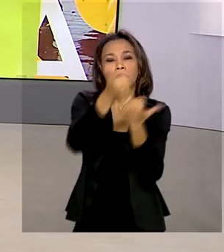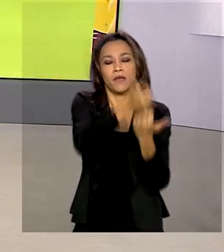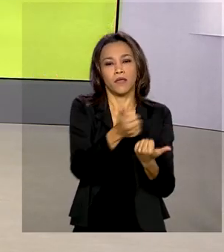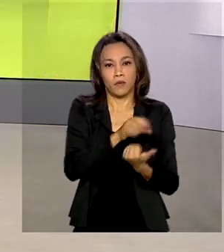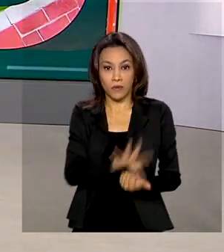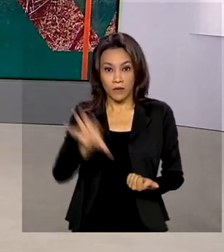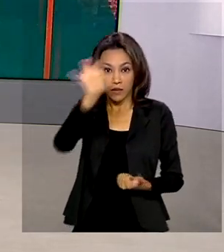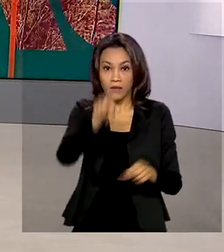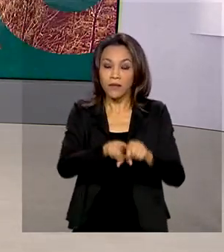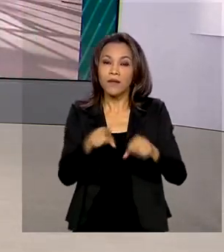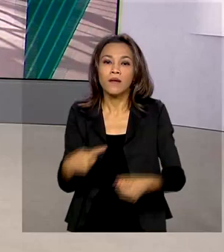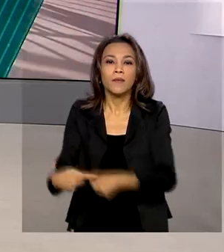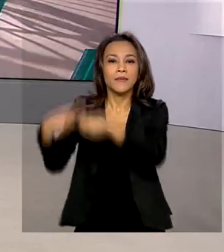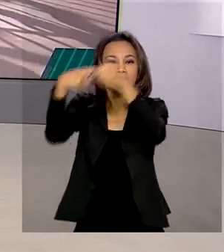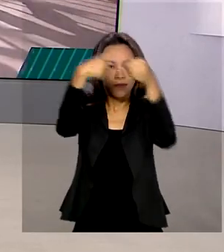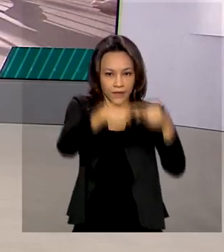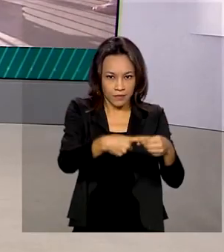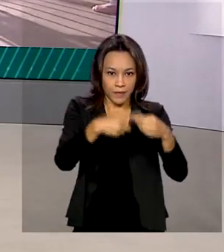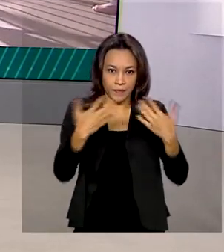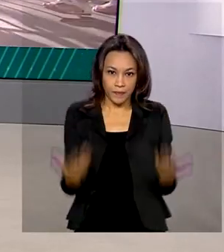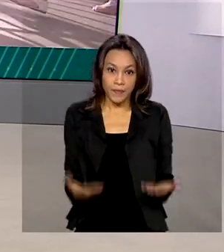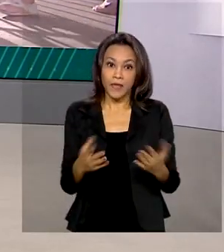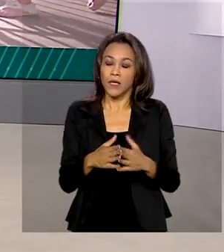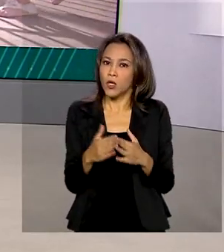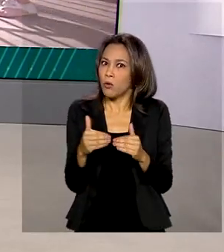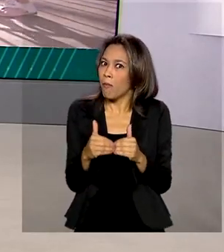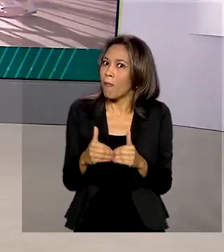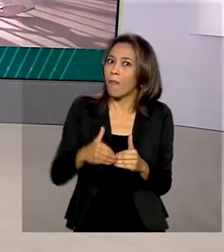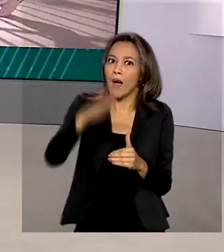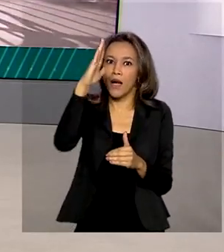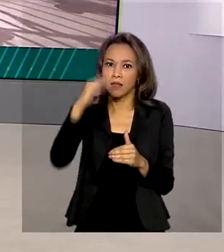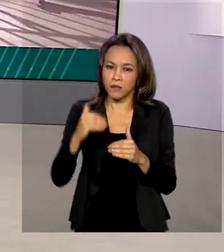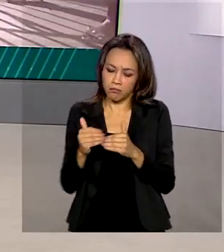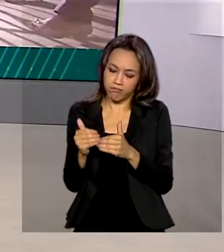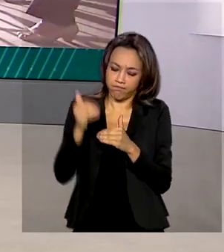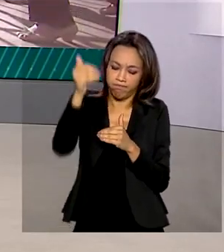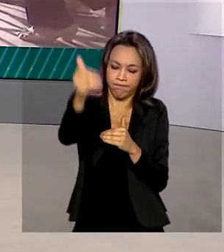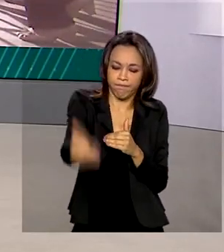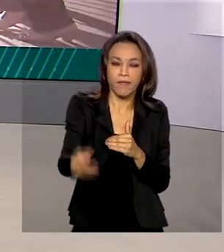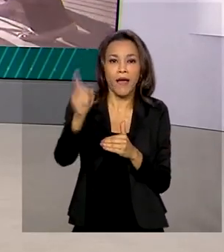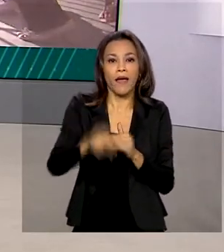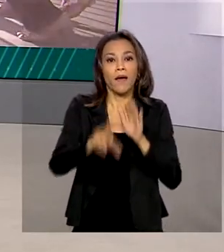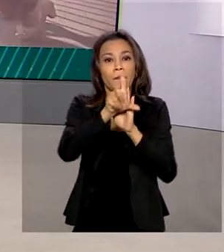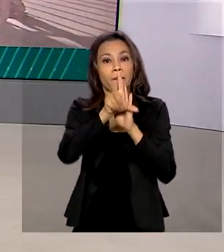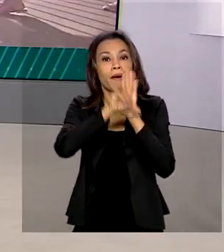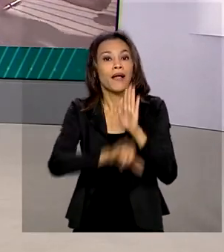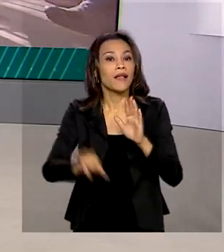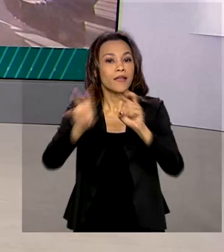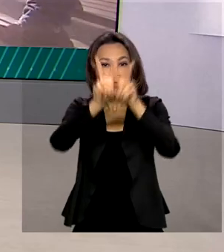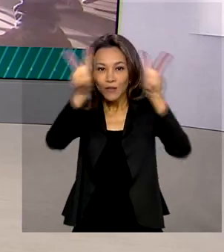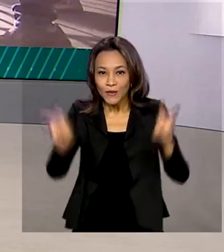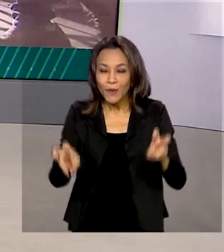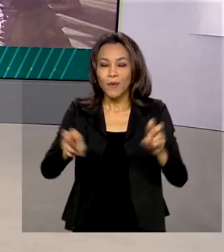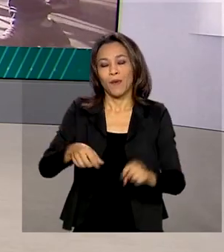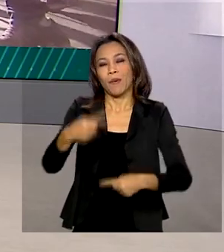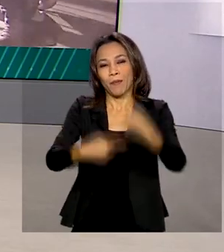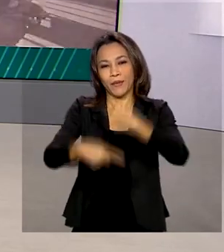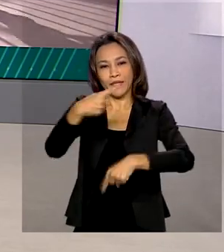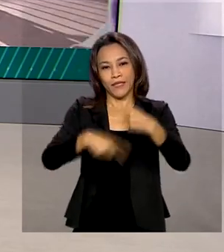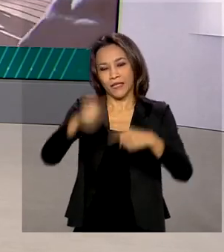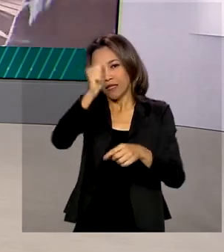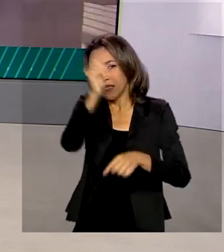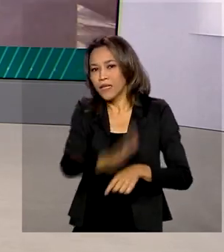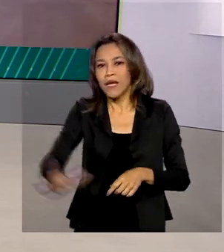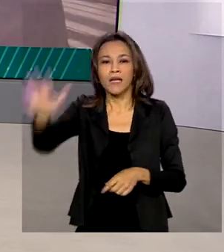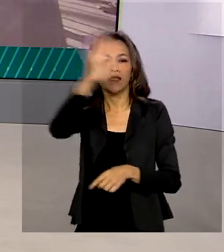municípios para atender a população. E o maior avanço foi a regulamentação da lei que trata da Política Nacional de Proteção e